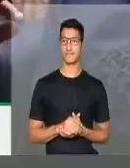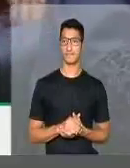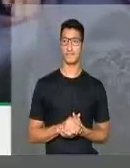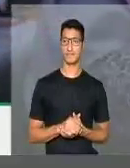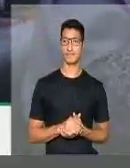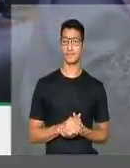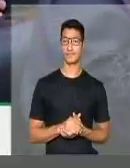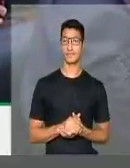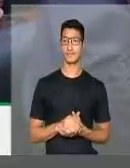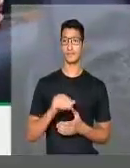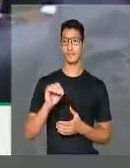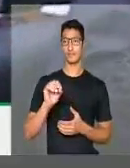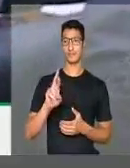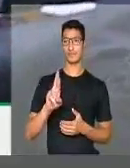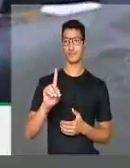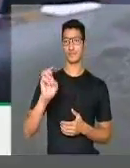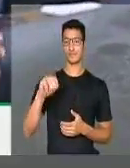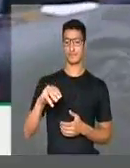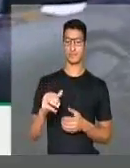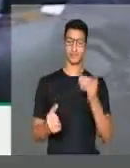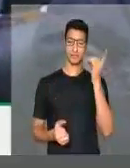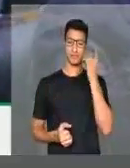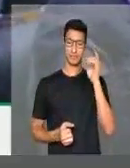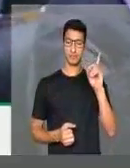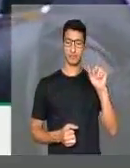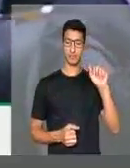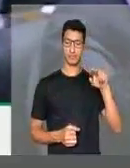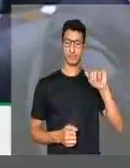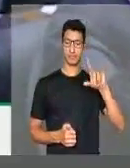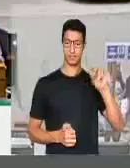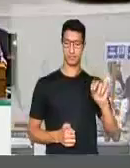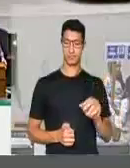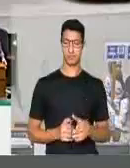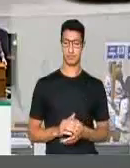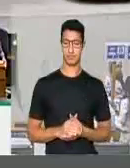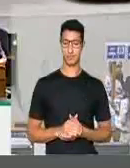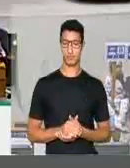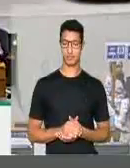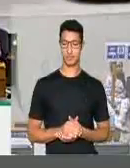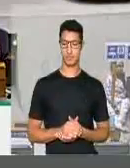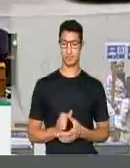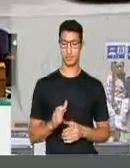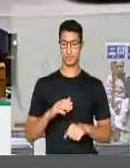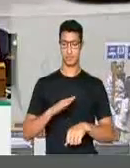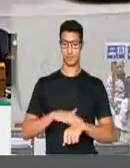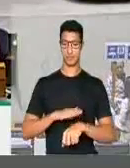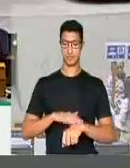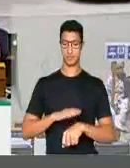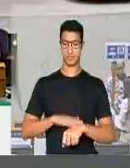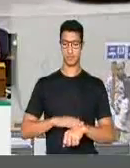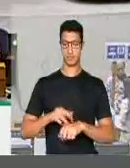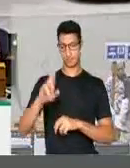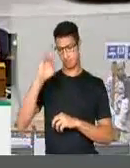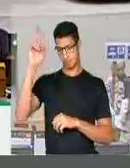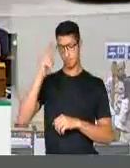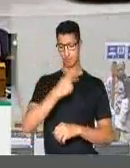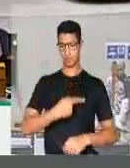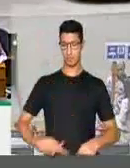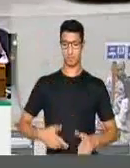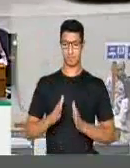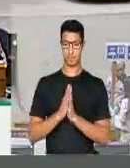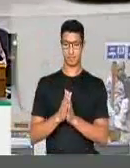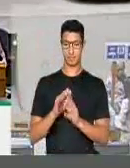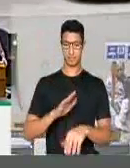de votação. Calma. Deputado Danilo Forte. Senhor presidente, senhoras e senhores deputados, o tempo da liderança, senhor presidente, por